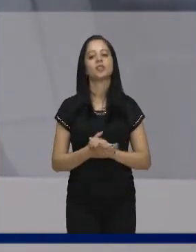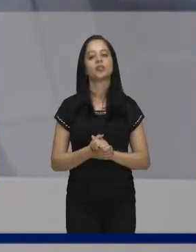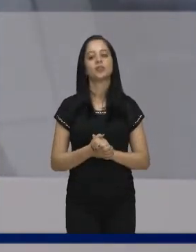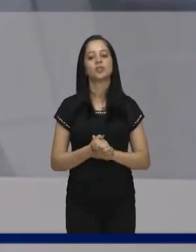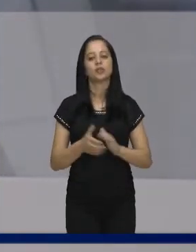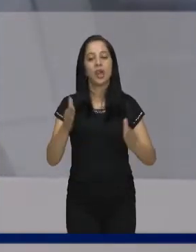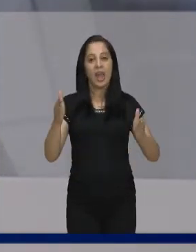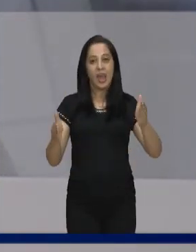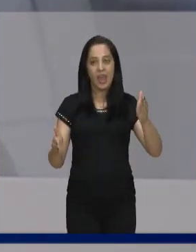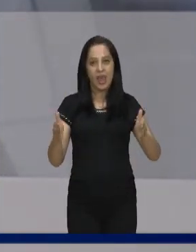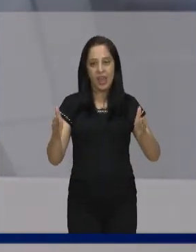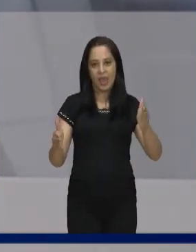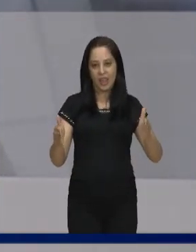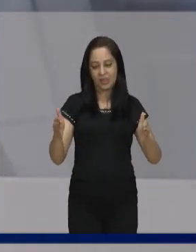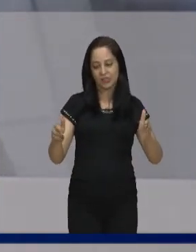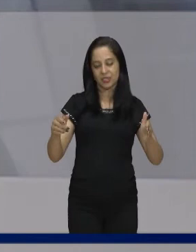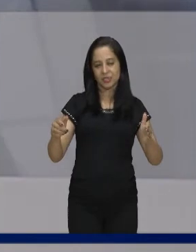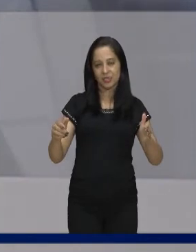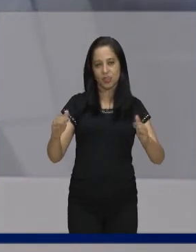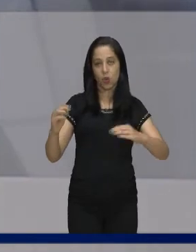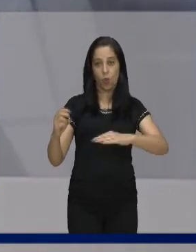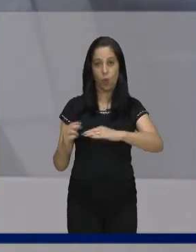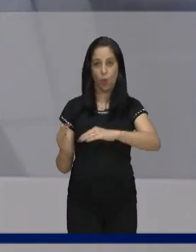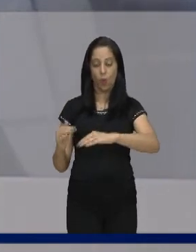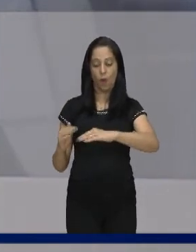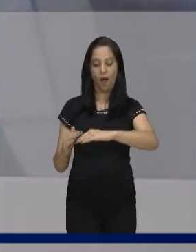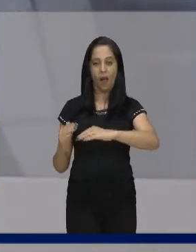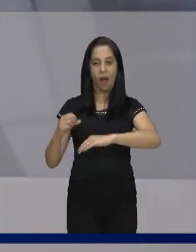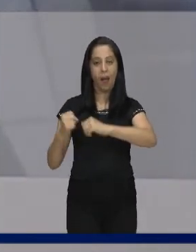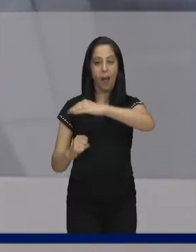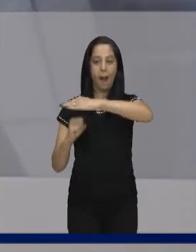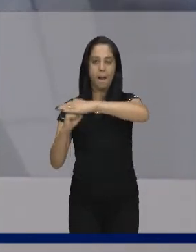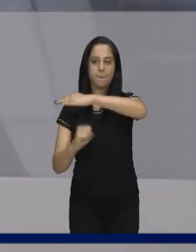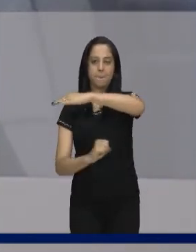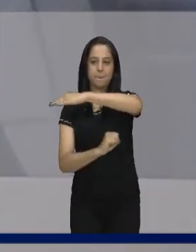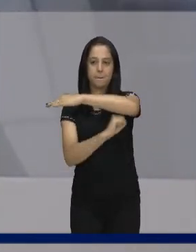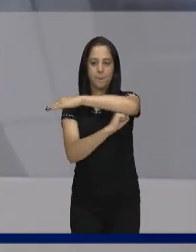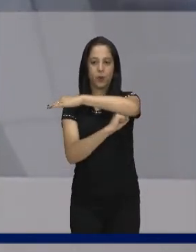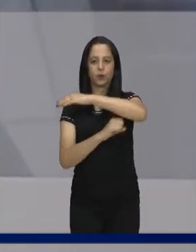o viaduto Nadim Raal e a ponte